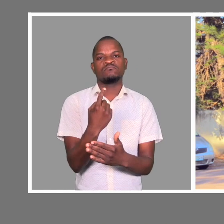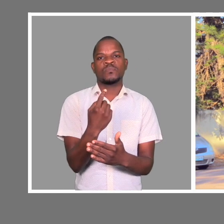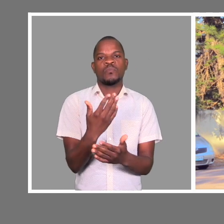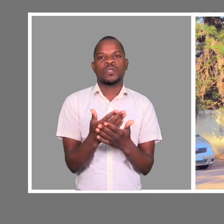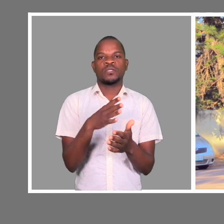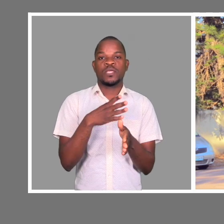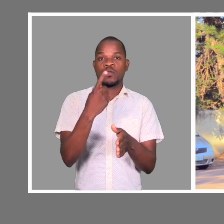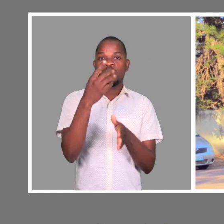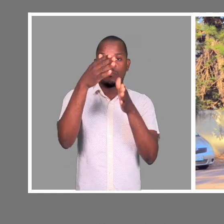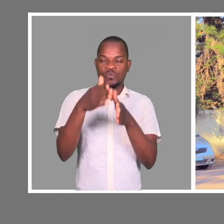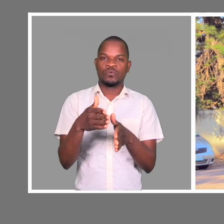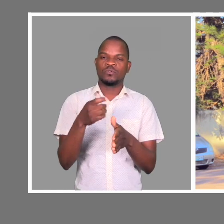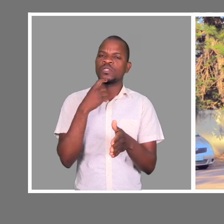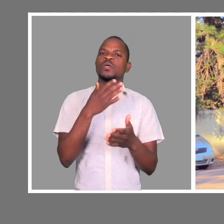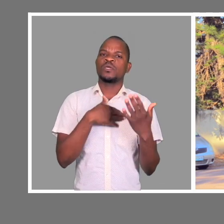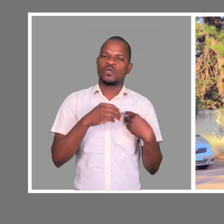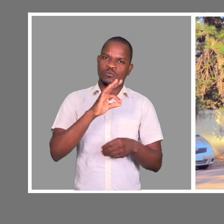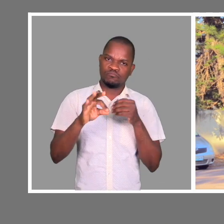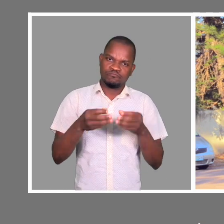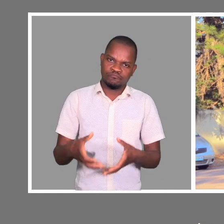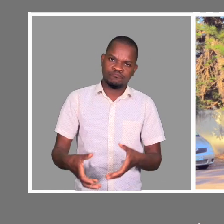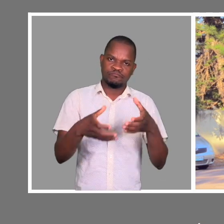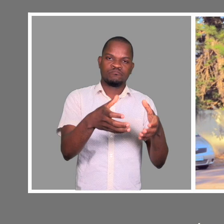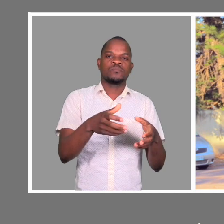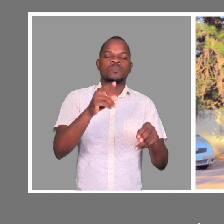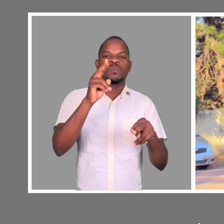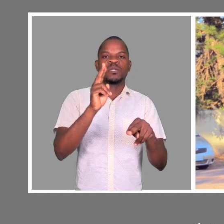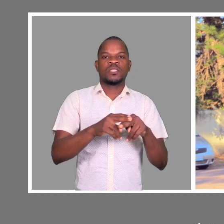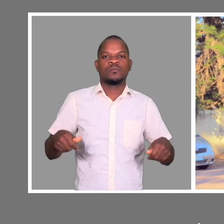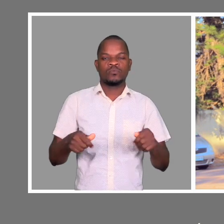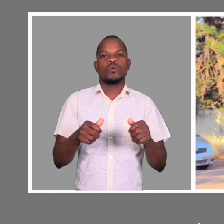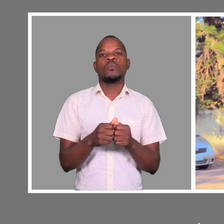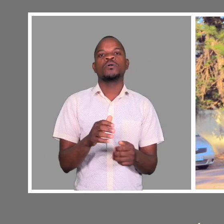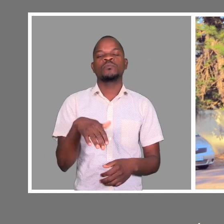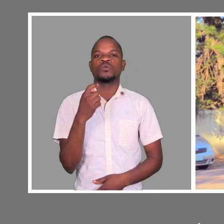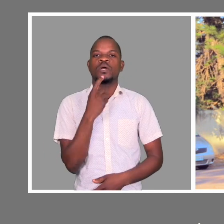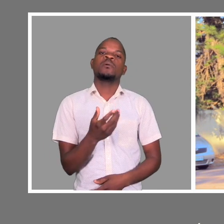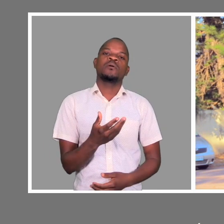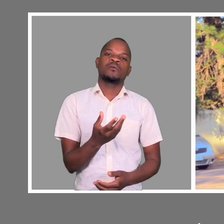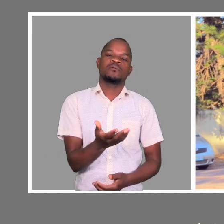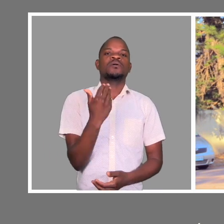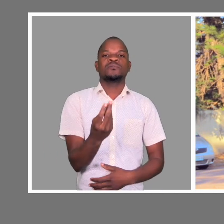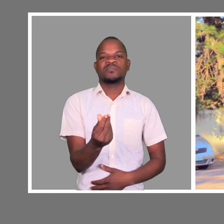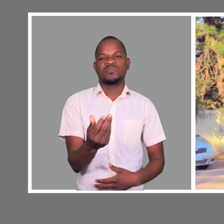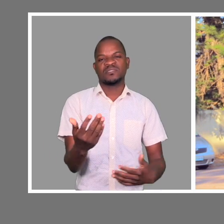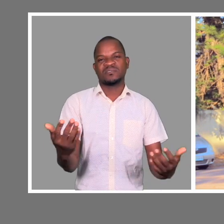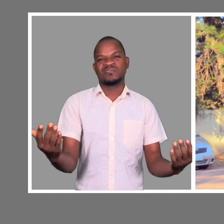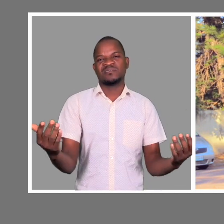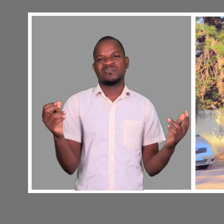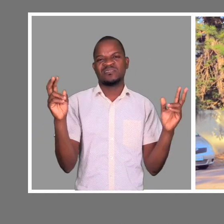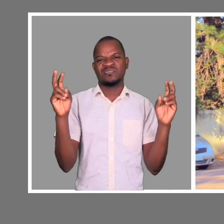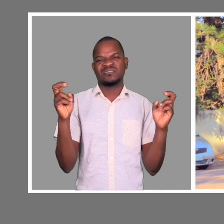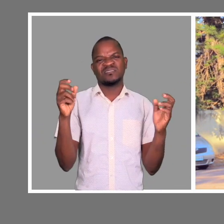cadeira de rodas, mas ao mesmo tempo estava a cobrar. Enfim, é doar ou é vender? Aí está. Então, por